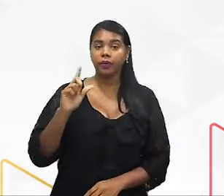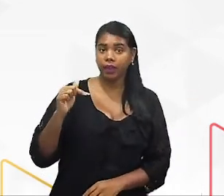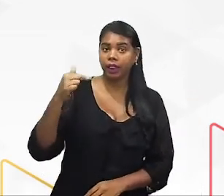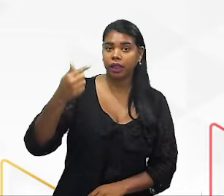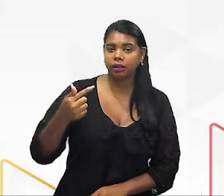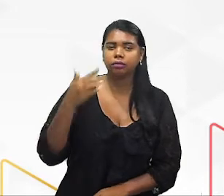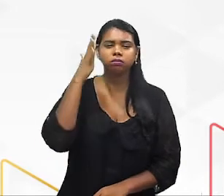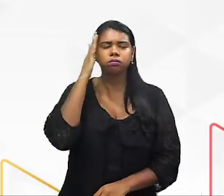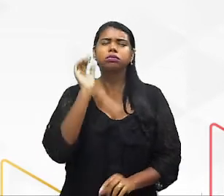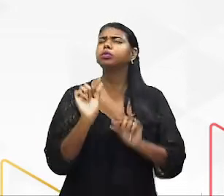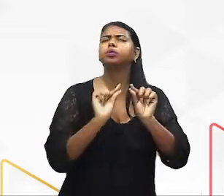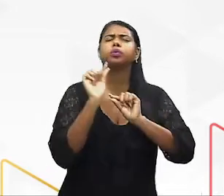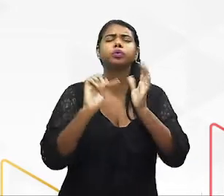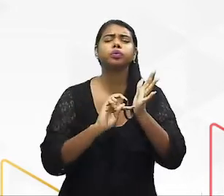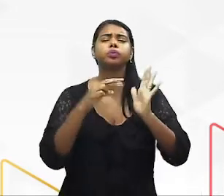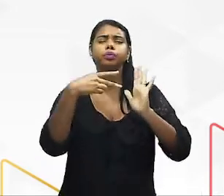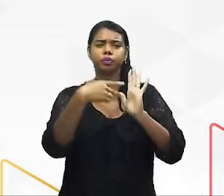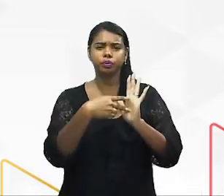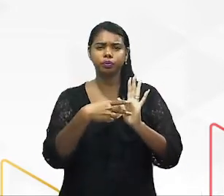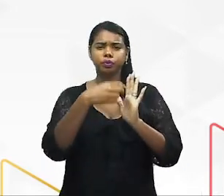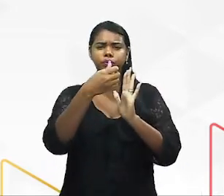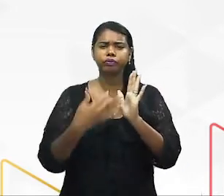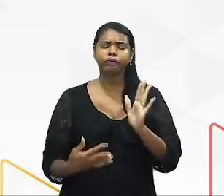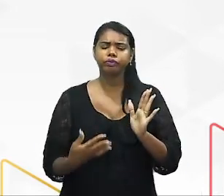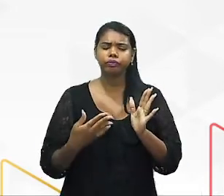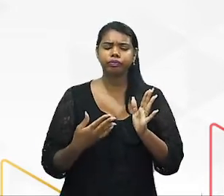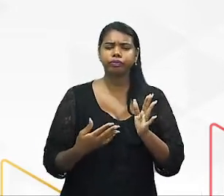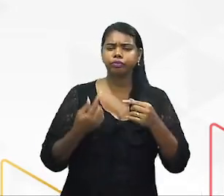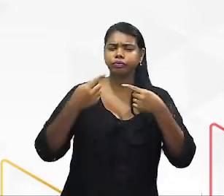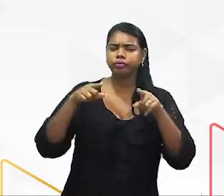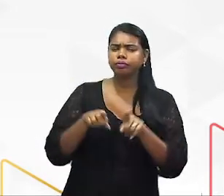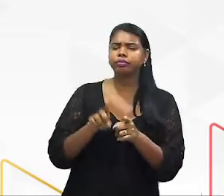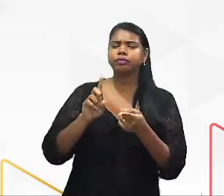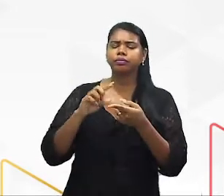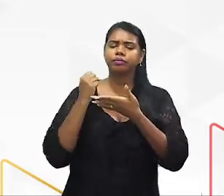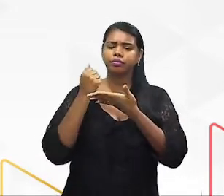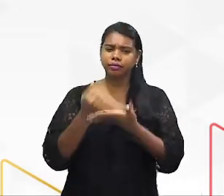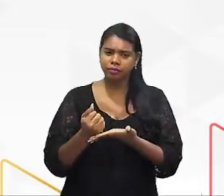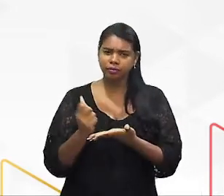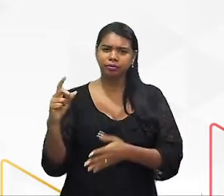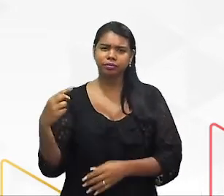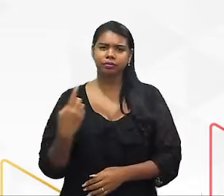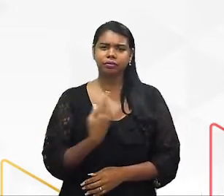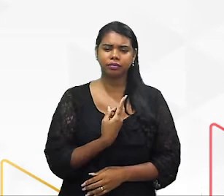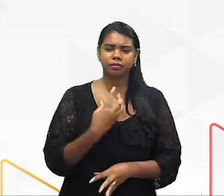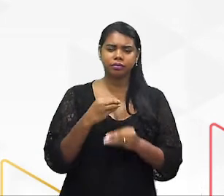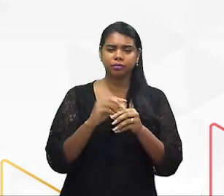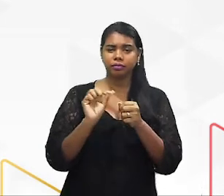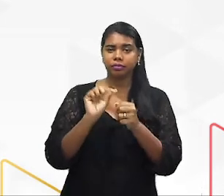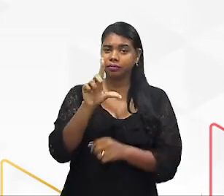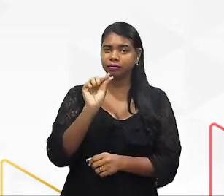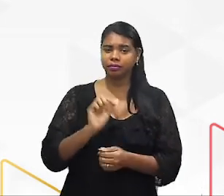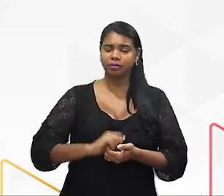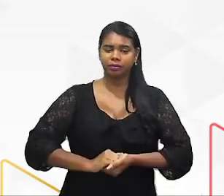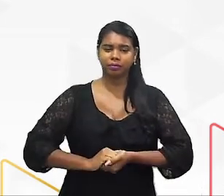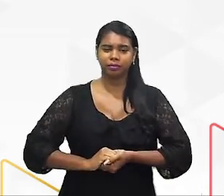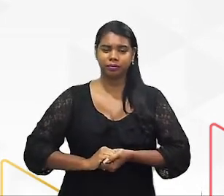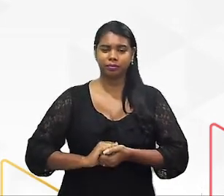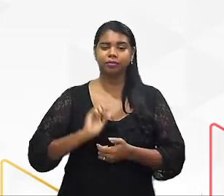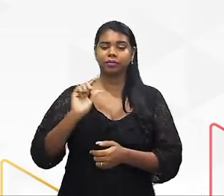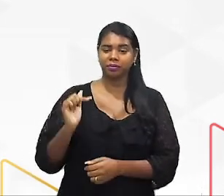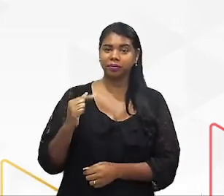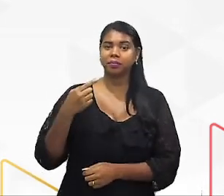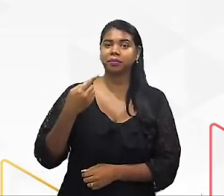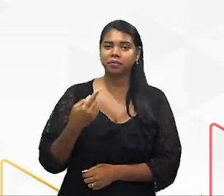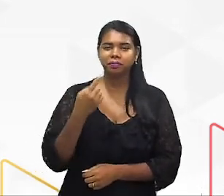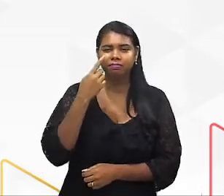gente vai entender o que é que significa estabelecer critérios para ajudar a gente, né, a fazer escolhas. Depois,